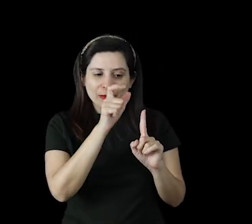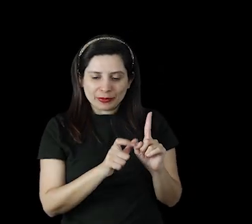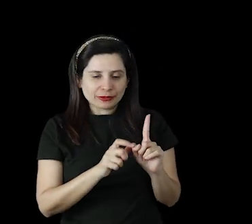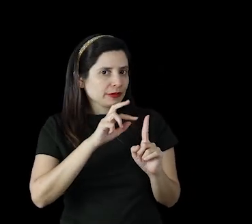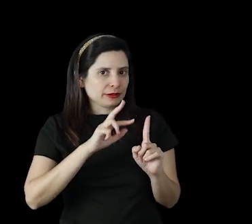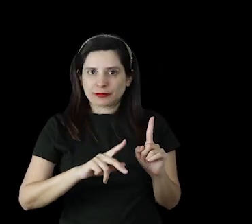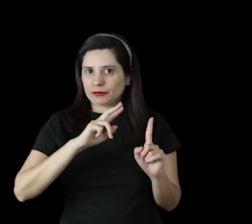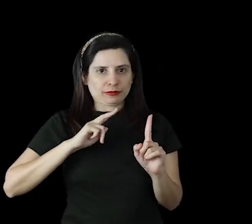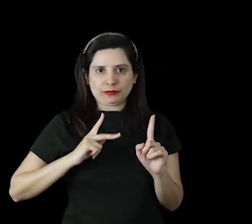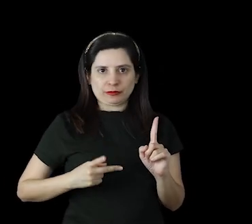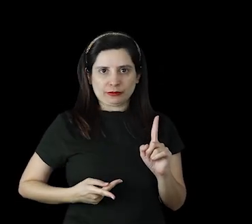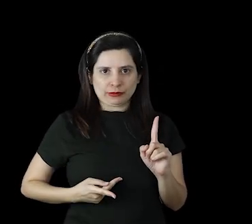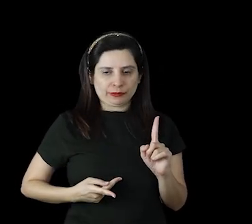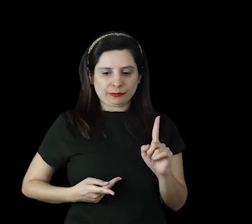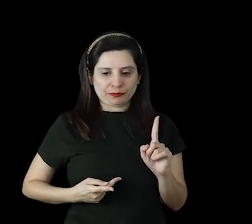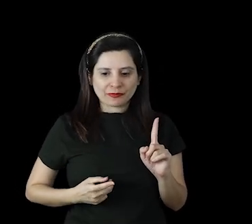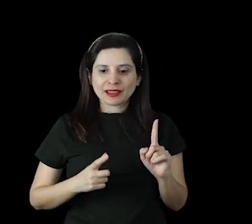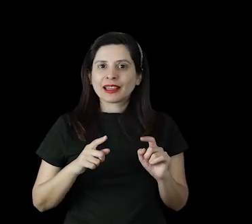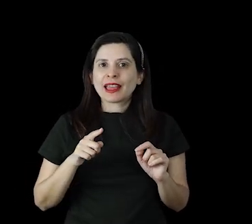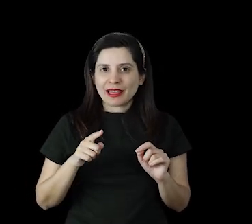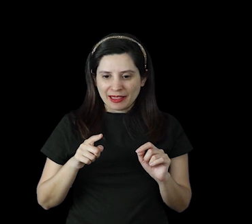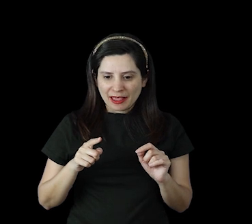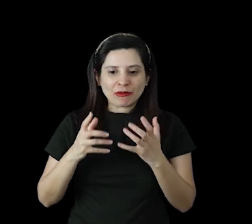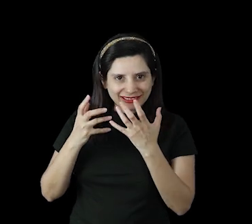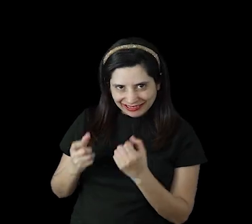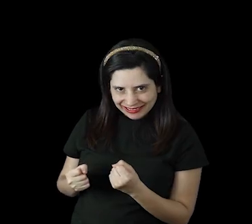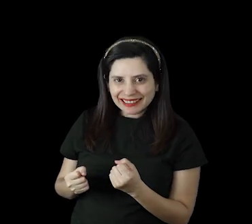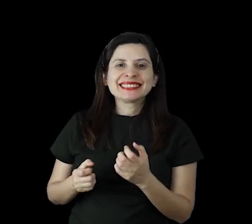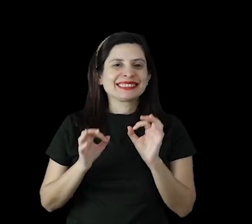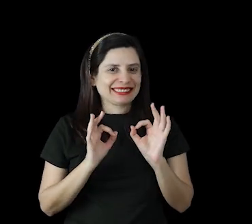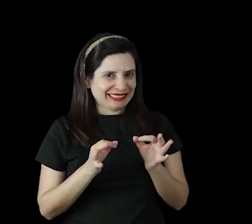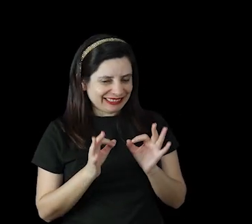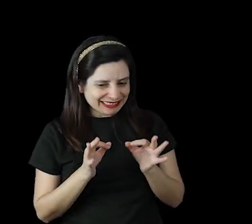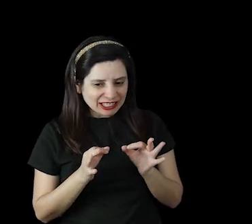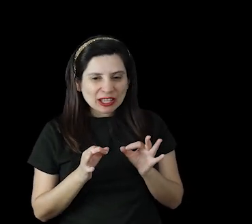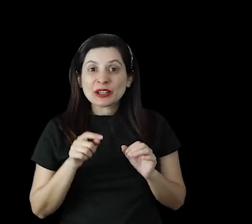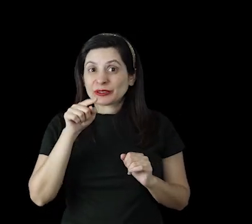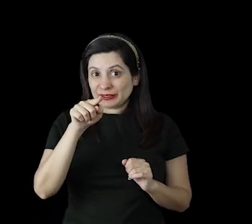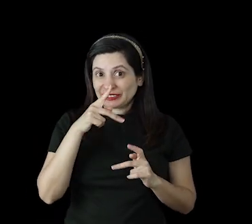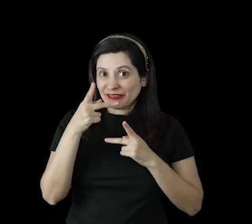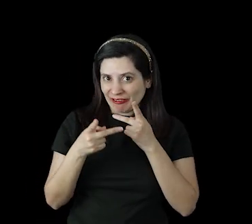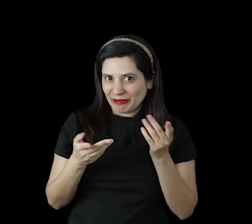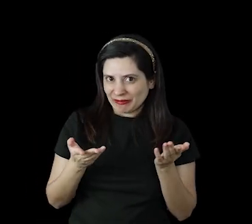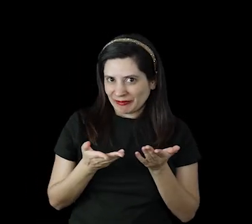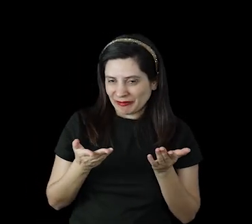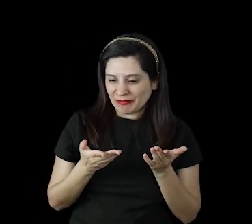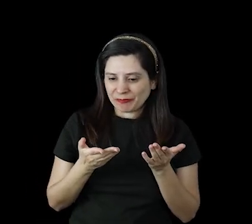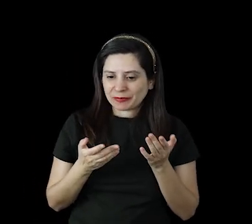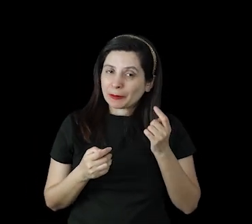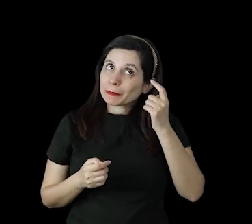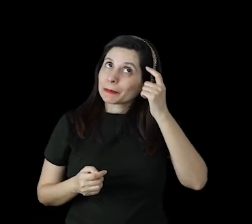o ser humano, né, a gente tem É uma você síntese. é, você disse agora há pouco, a gente tem que pensar